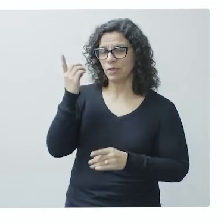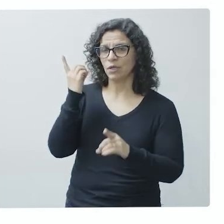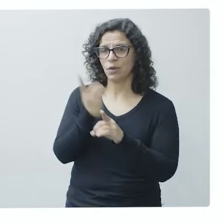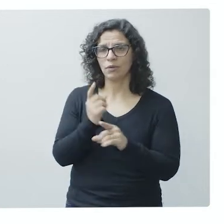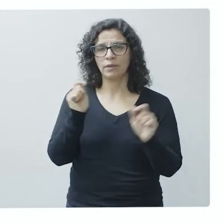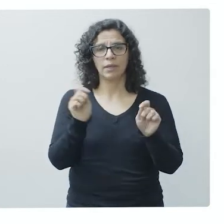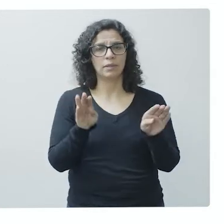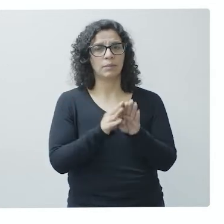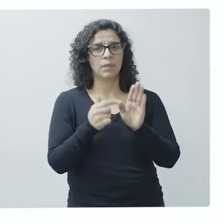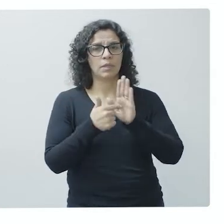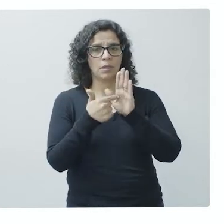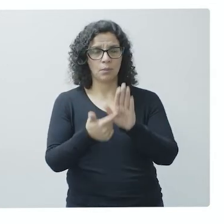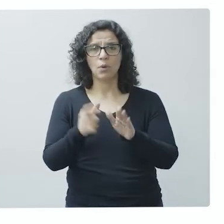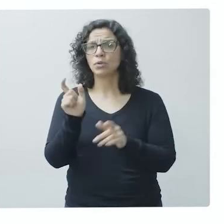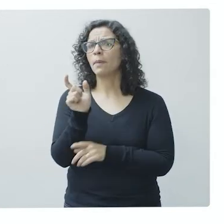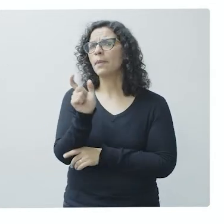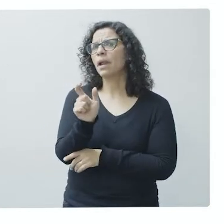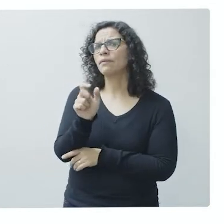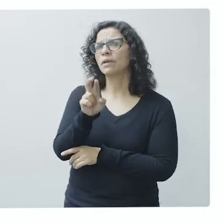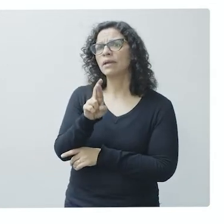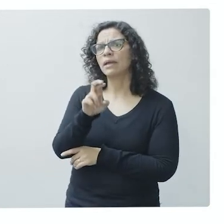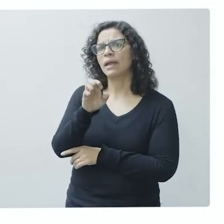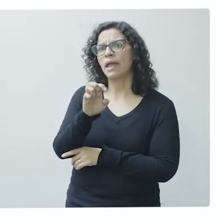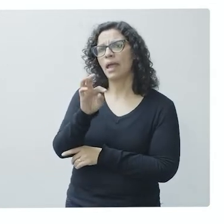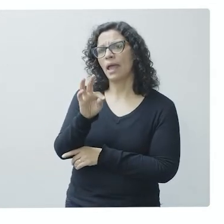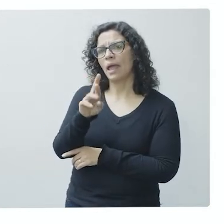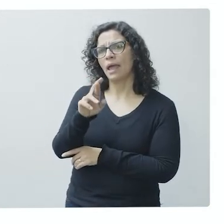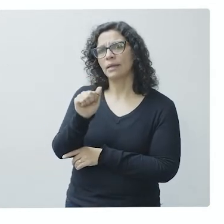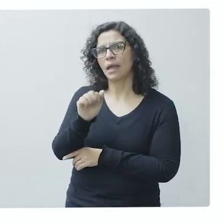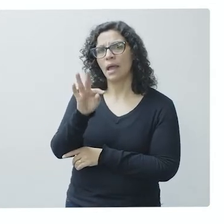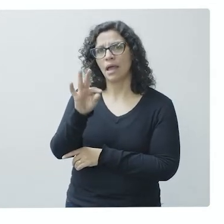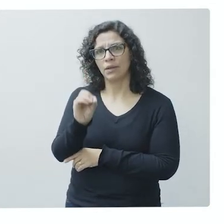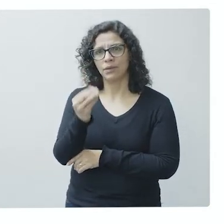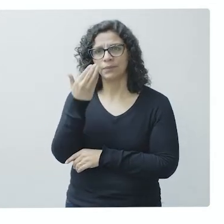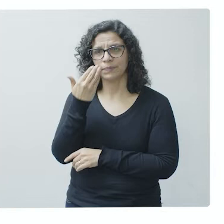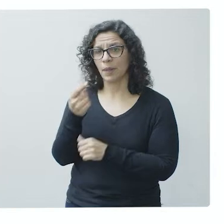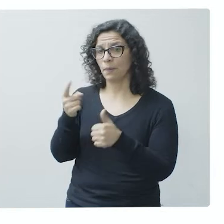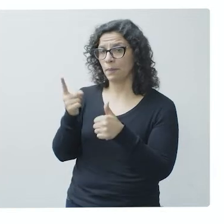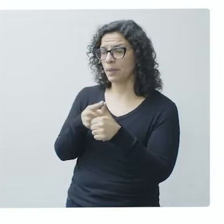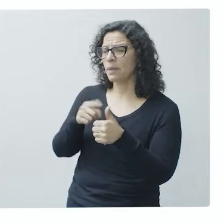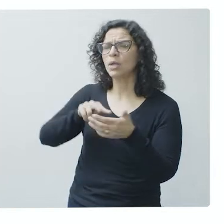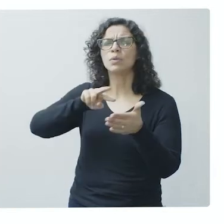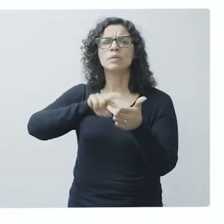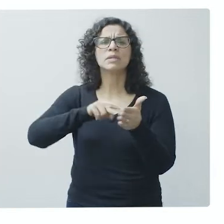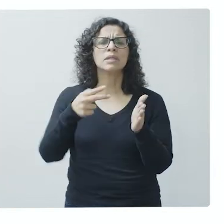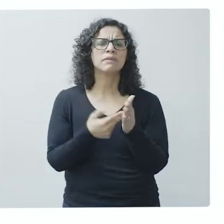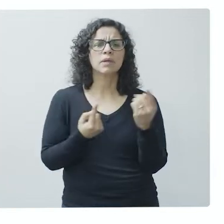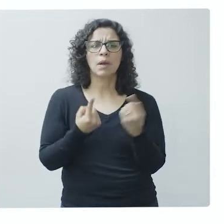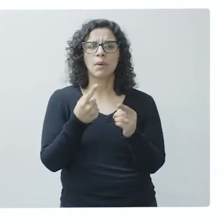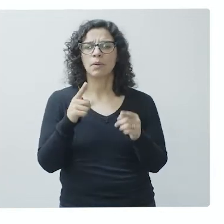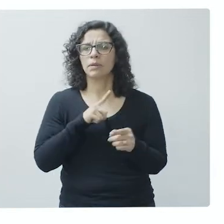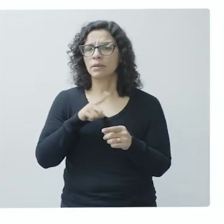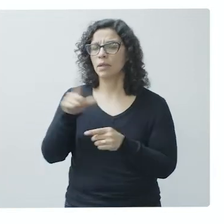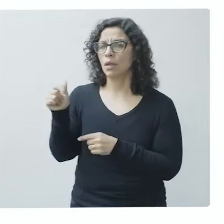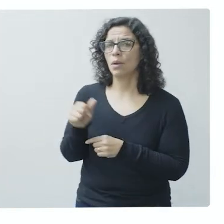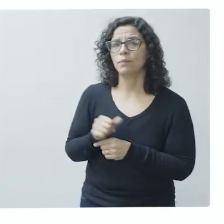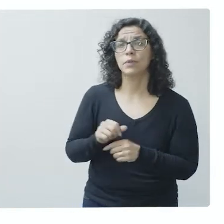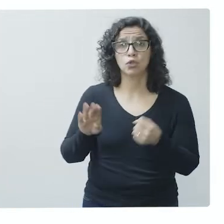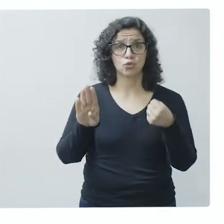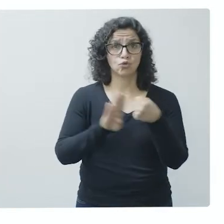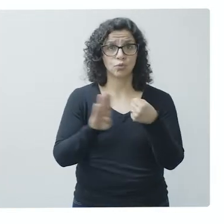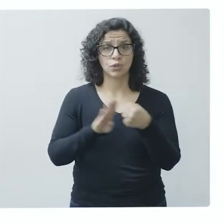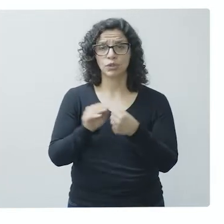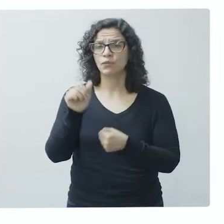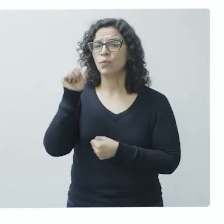encontrar. Eu trago aqui a palavra retrato. Primeiro, qual é o significado de retrato? Substantivo